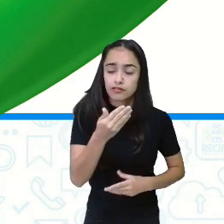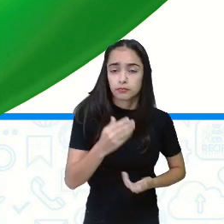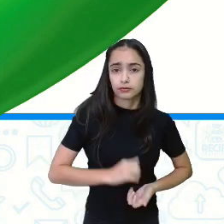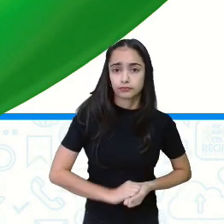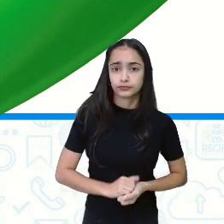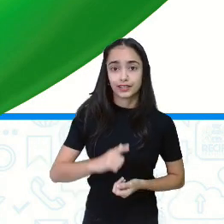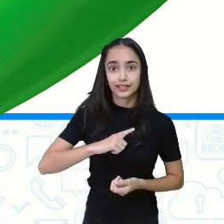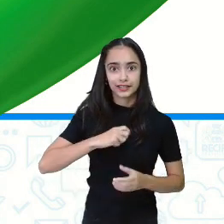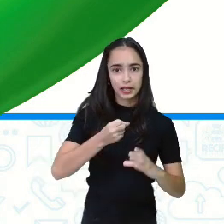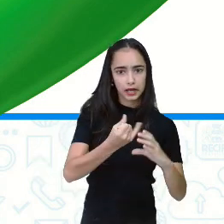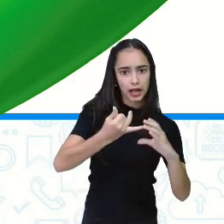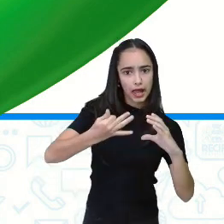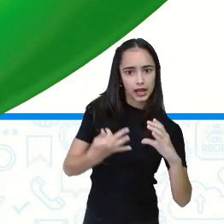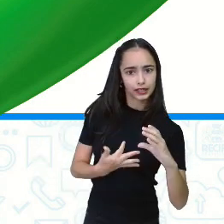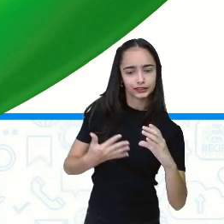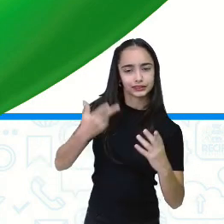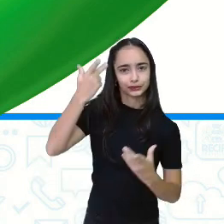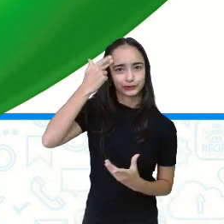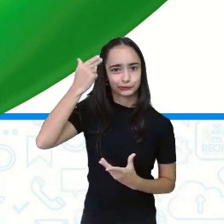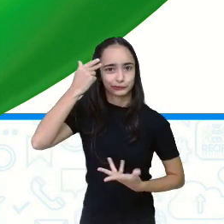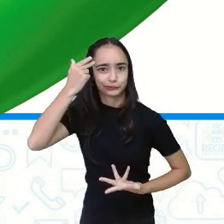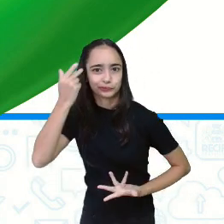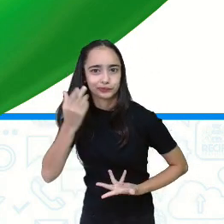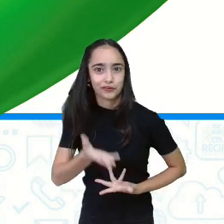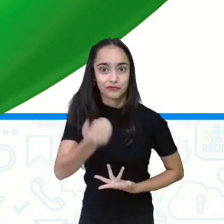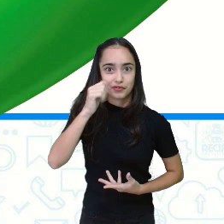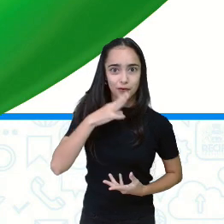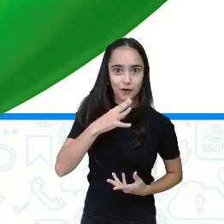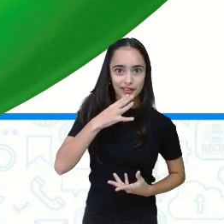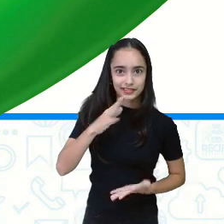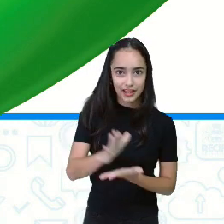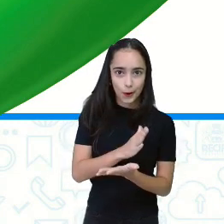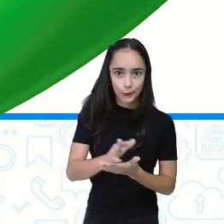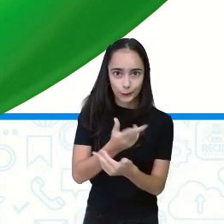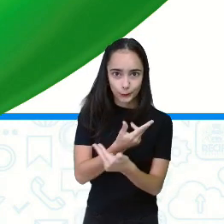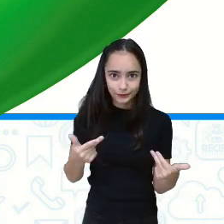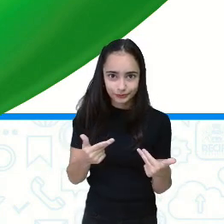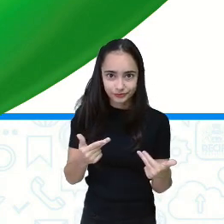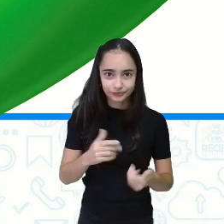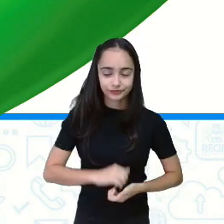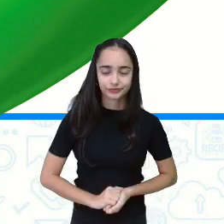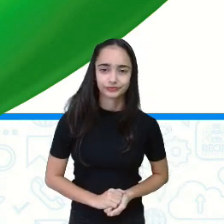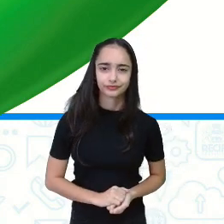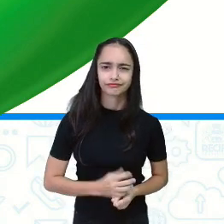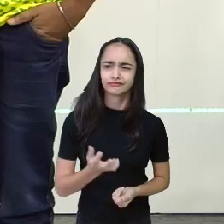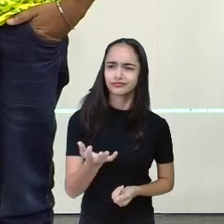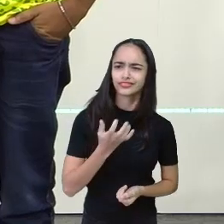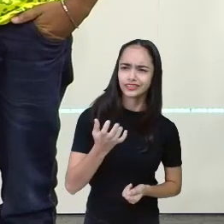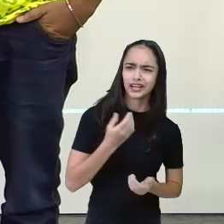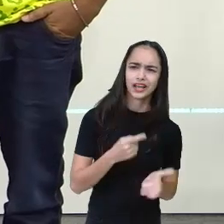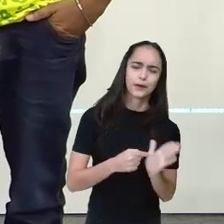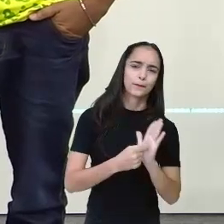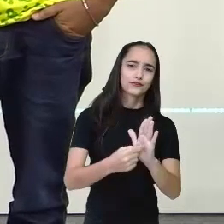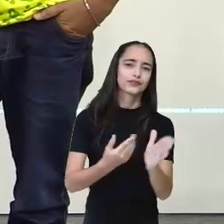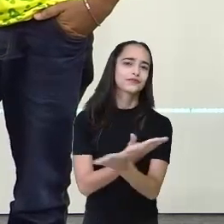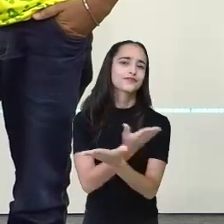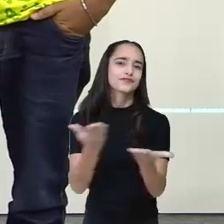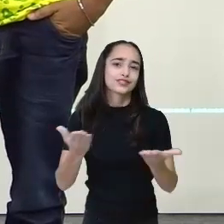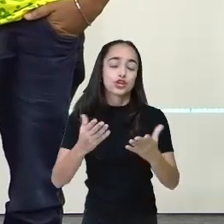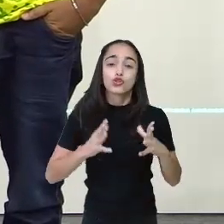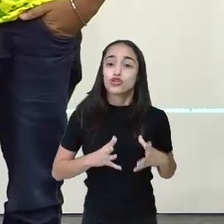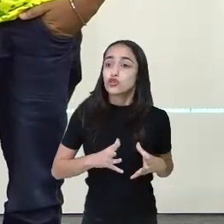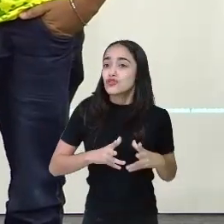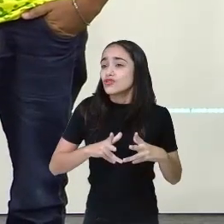alguma característica tradicional do país sede. Vamos conhecê-las? E aí eu trouxe aqui todas as mascotes, tá, gente?